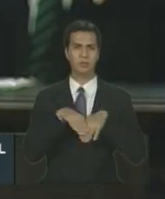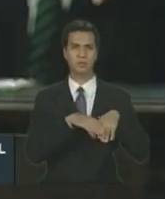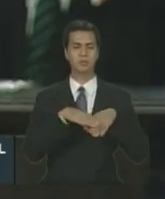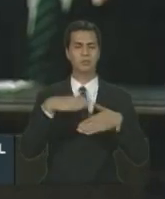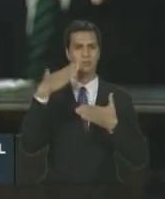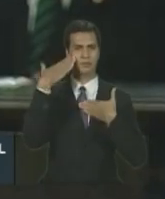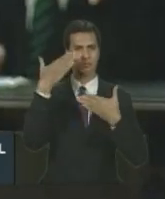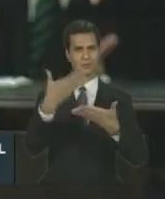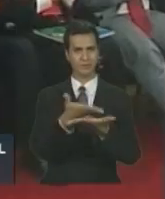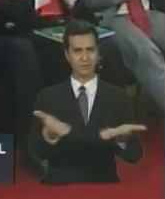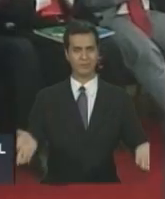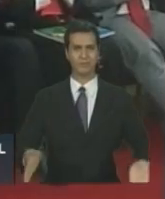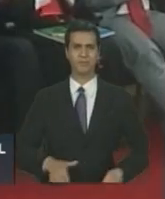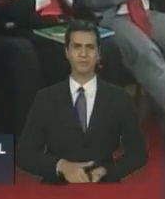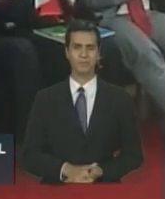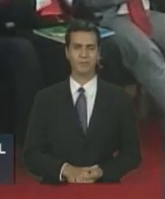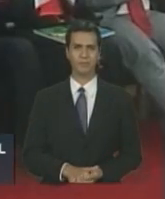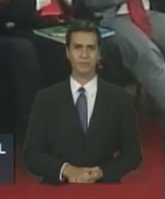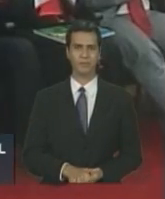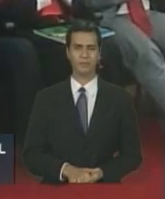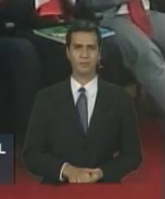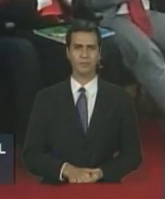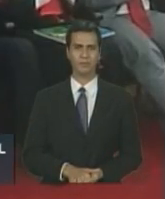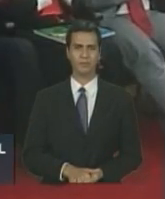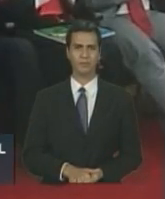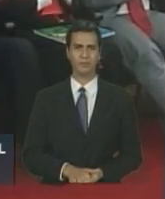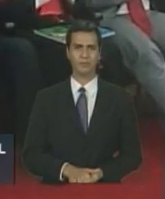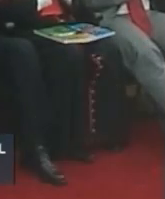igualdade. Muito obrigado.